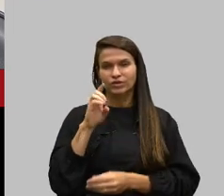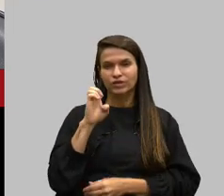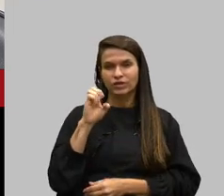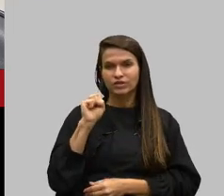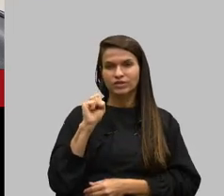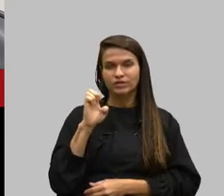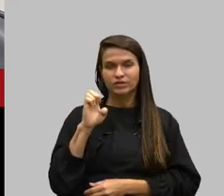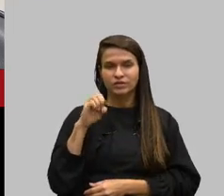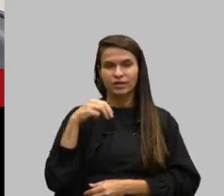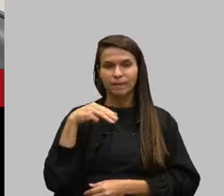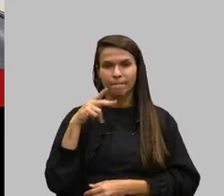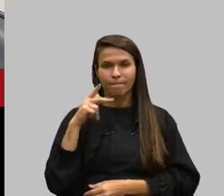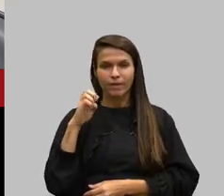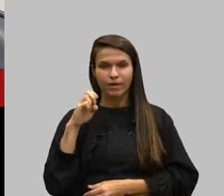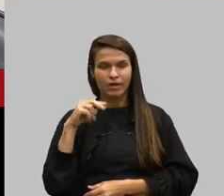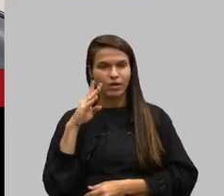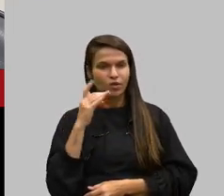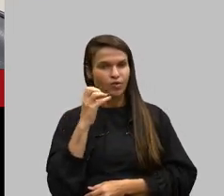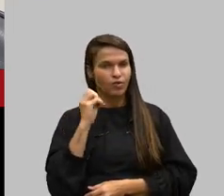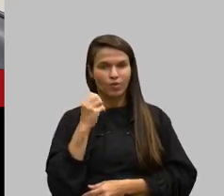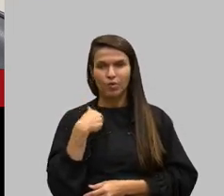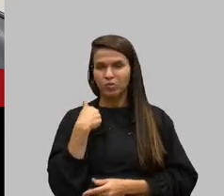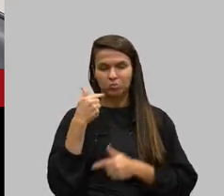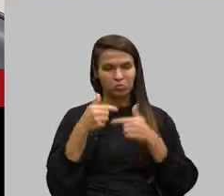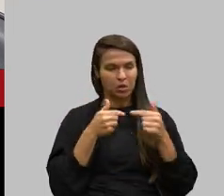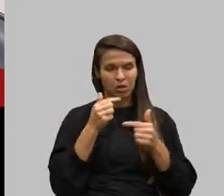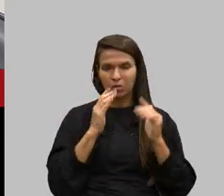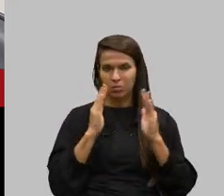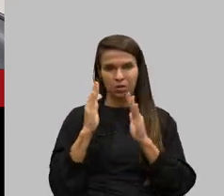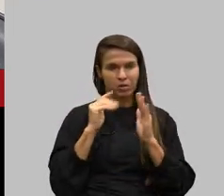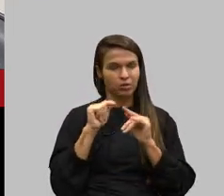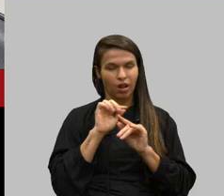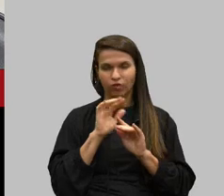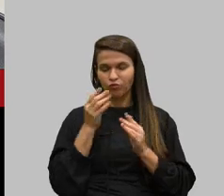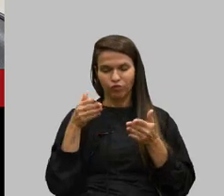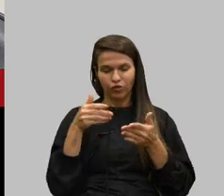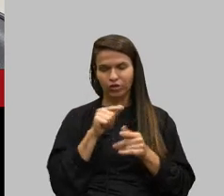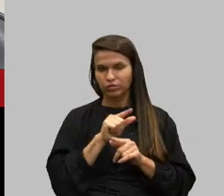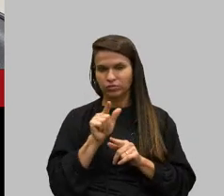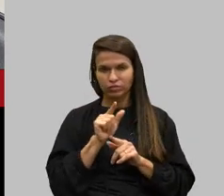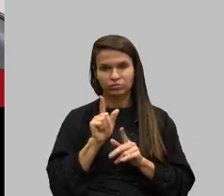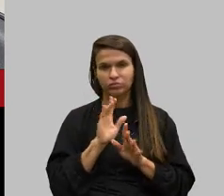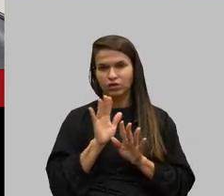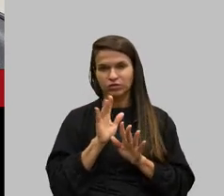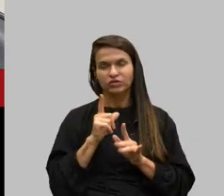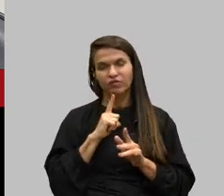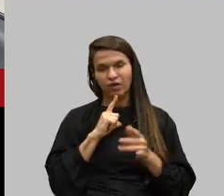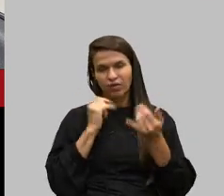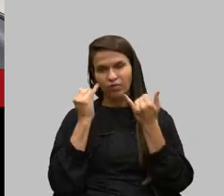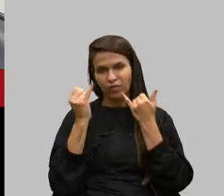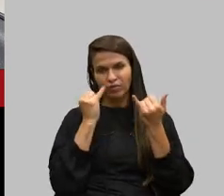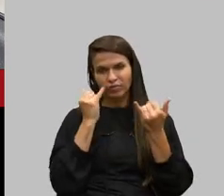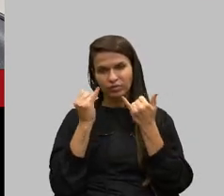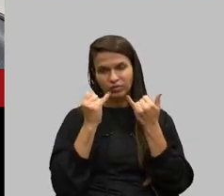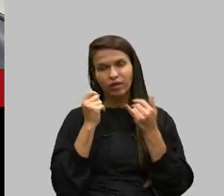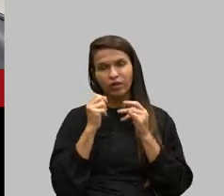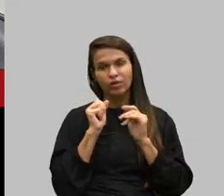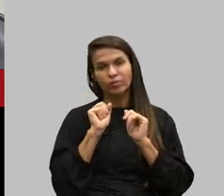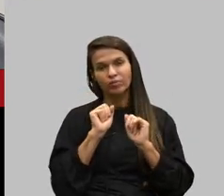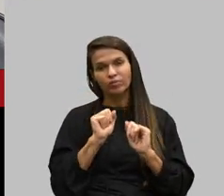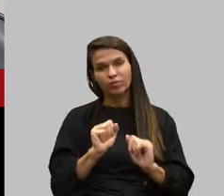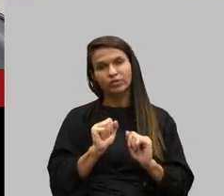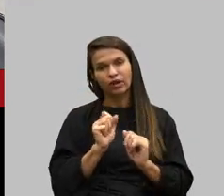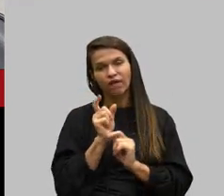tratei ao longo desse tempo lá eu realmente não tratei desta pauta Então se trouxesse Qualquer notícia a respeito dela aqui poderia est